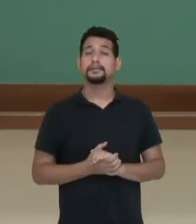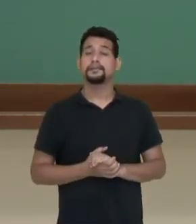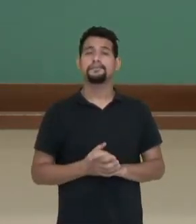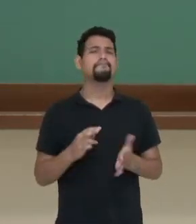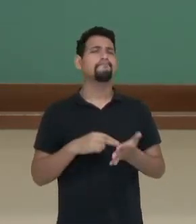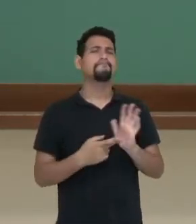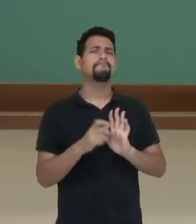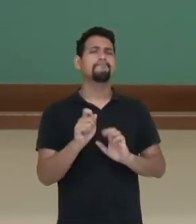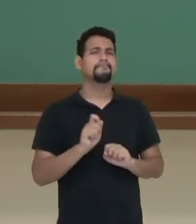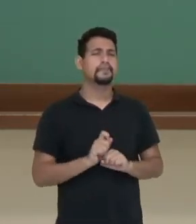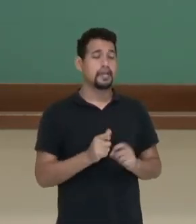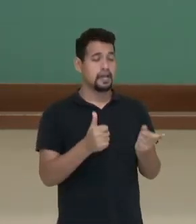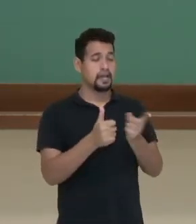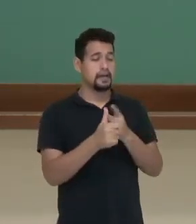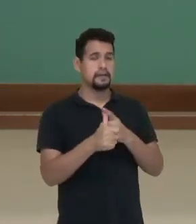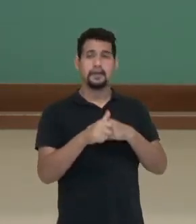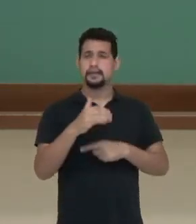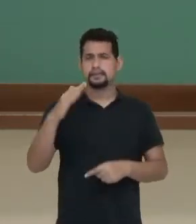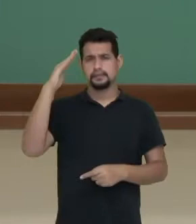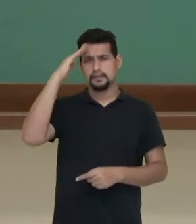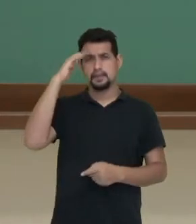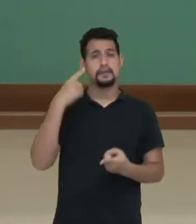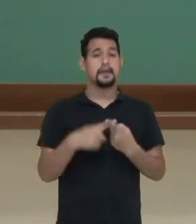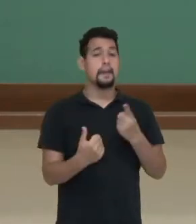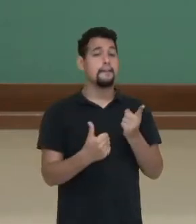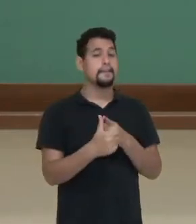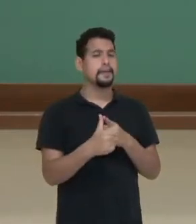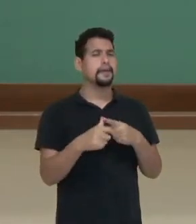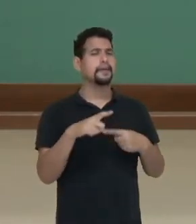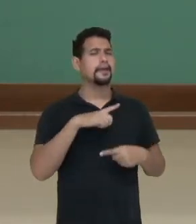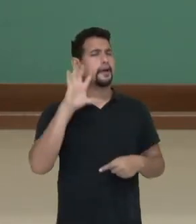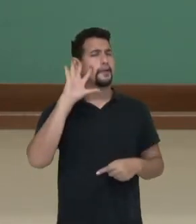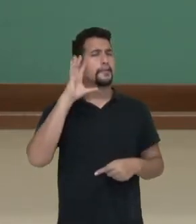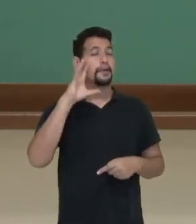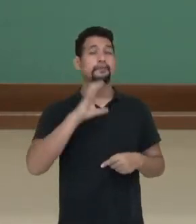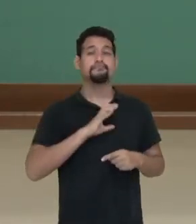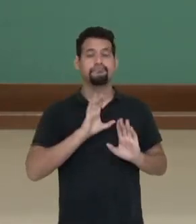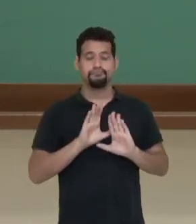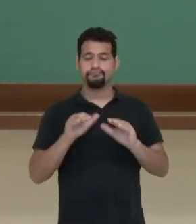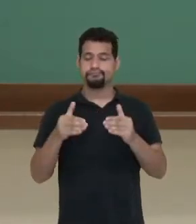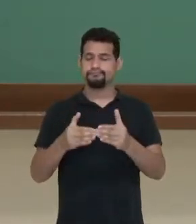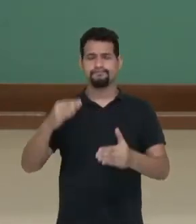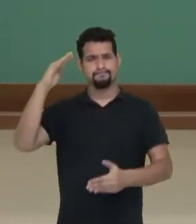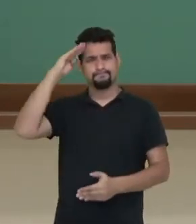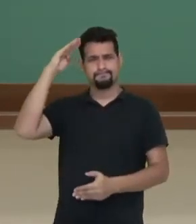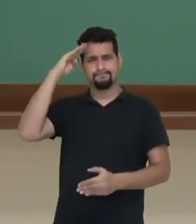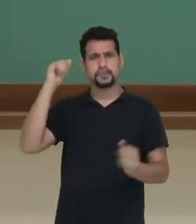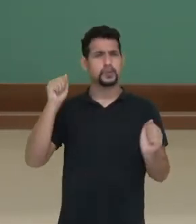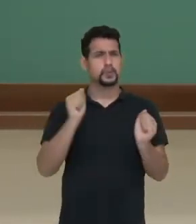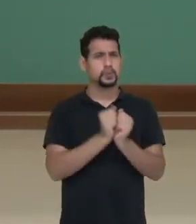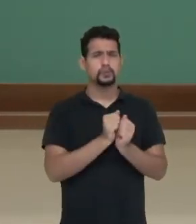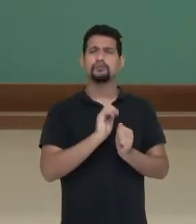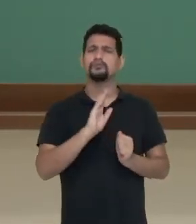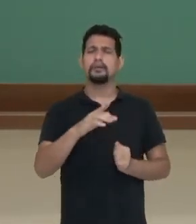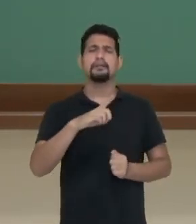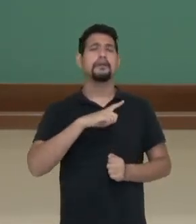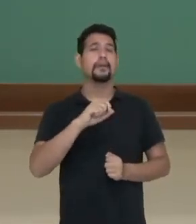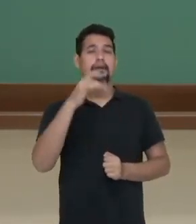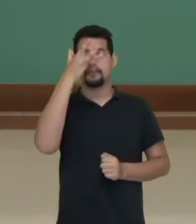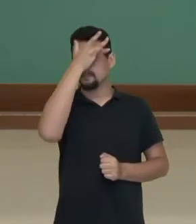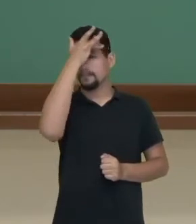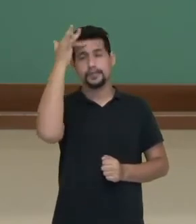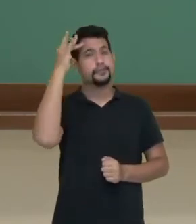é considerado a primeira ação do Exército, porque foi a primeira vez que houve uma unidade militar puramente formada por